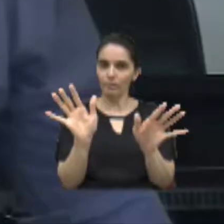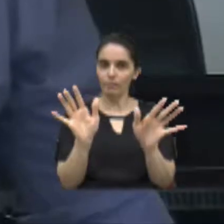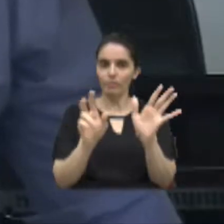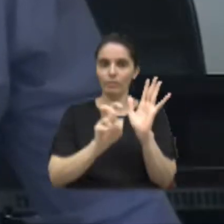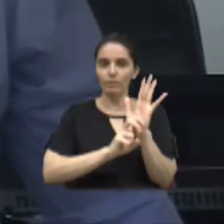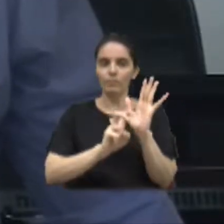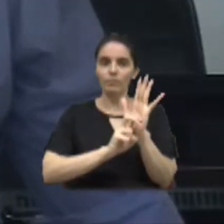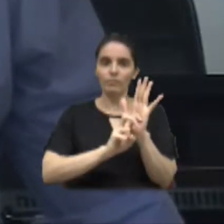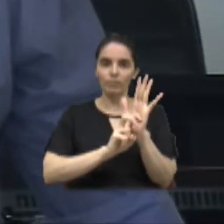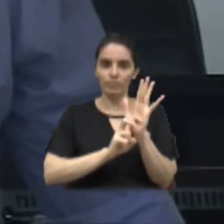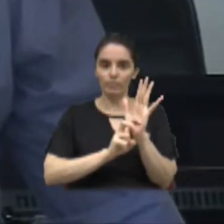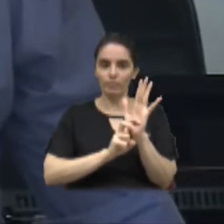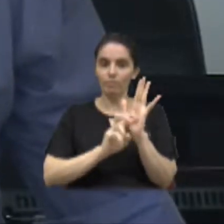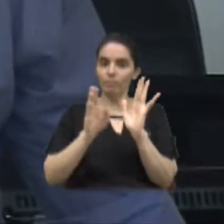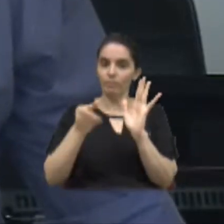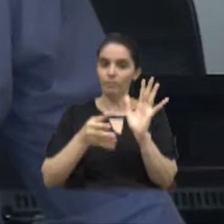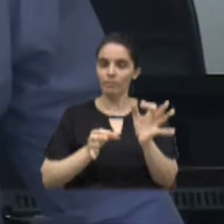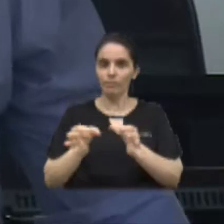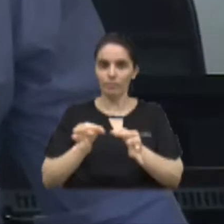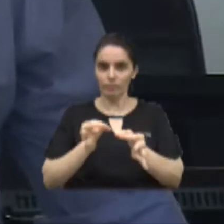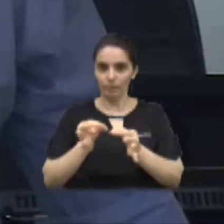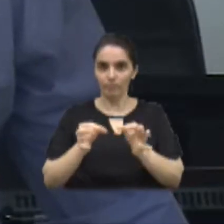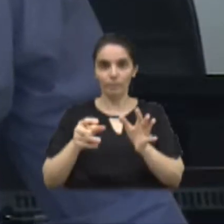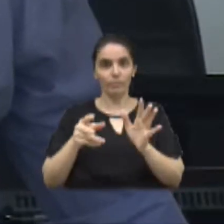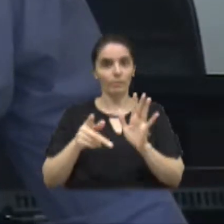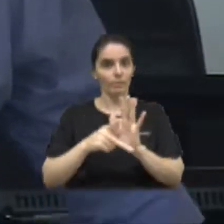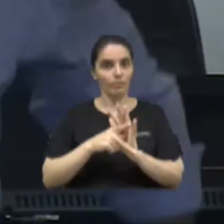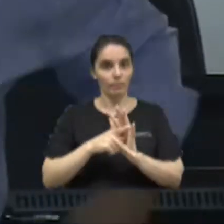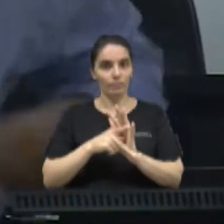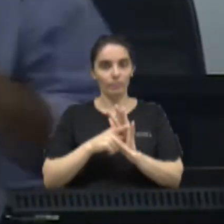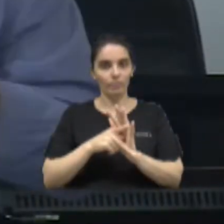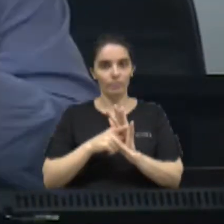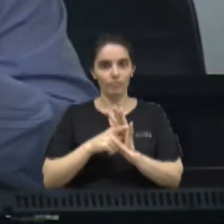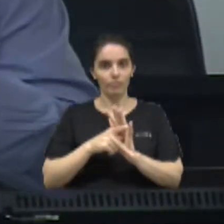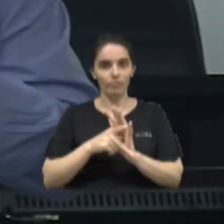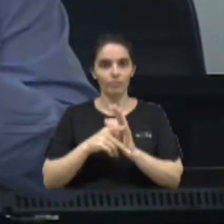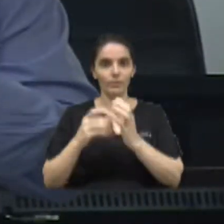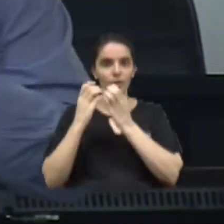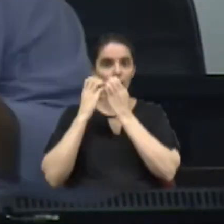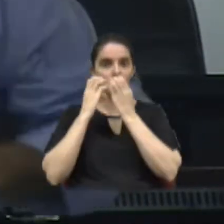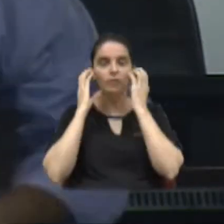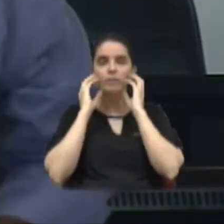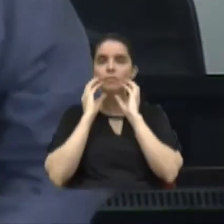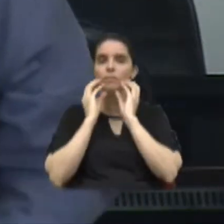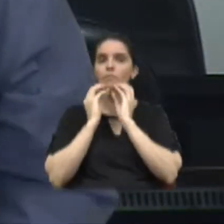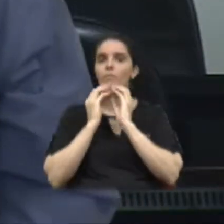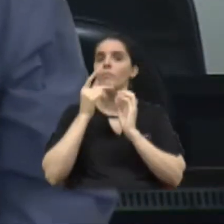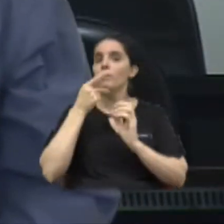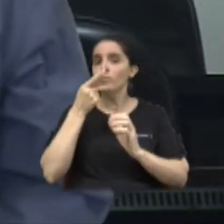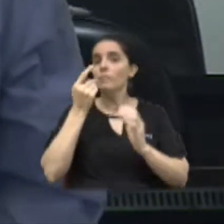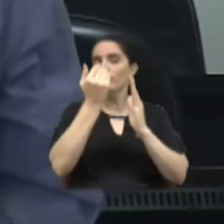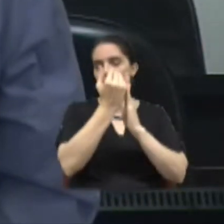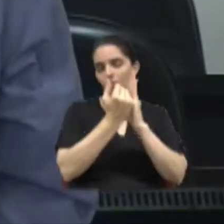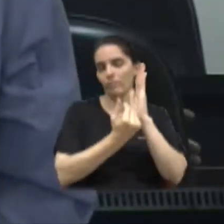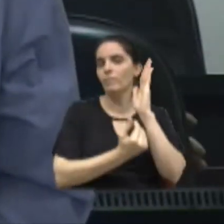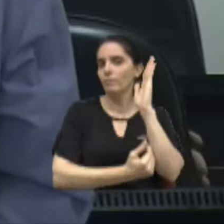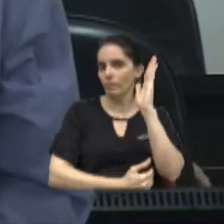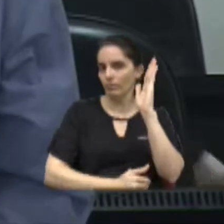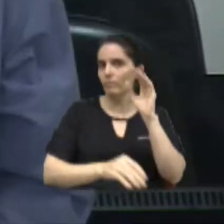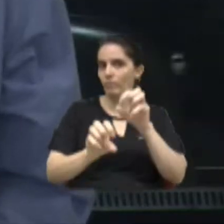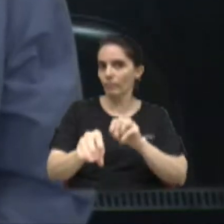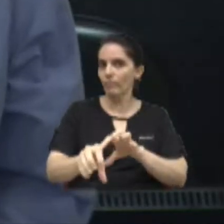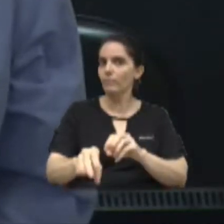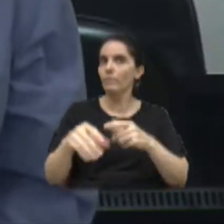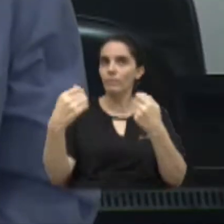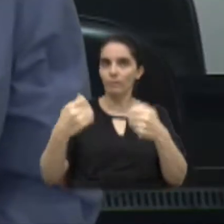da pauta, hoje é um projeto de lei meu, criando a lista da educação infantil. Igual a do